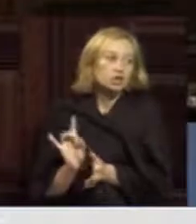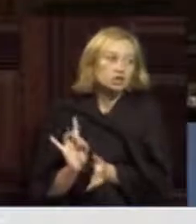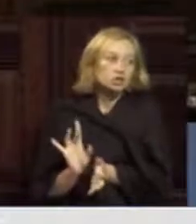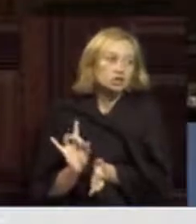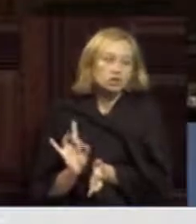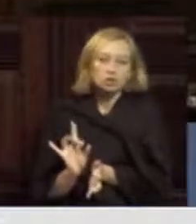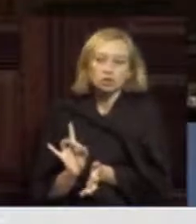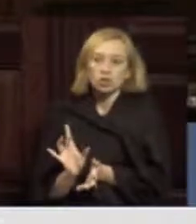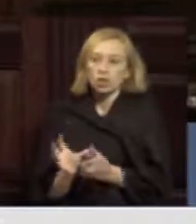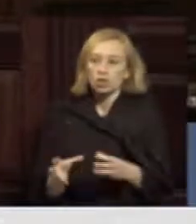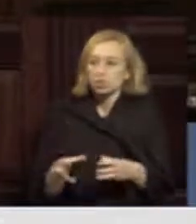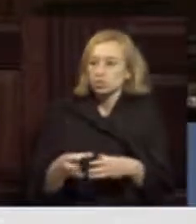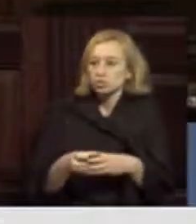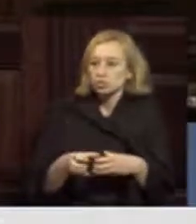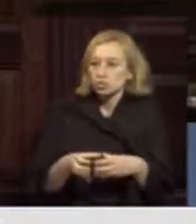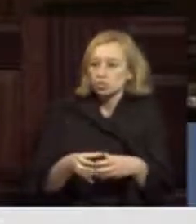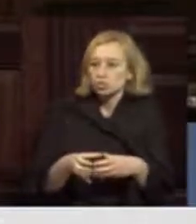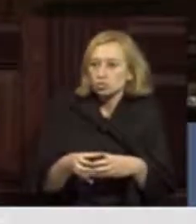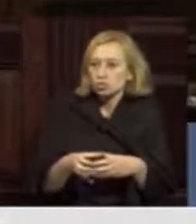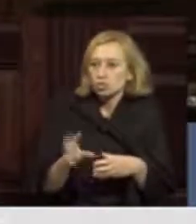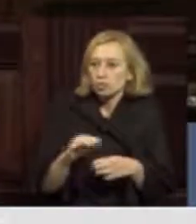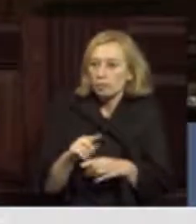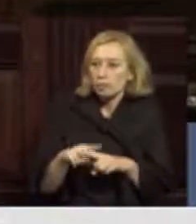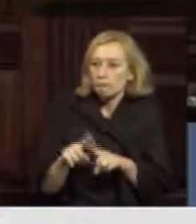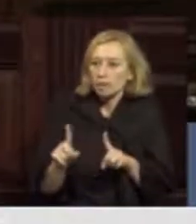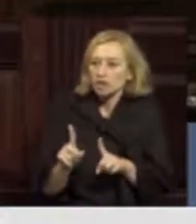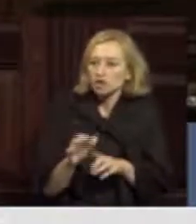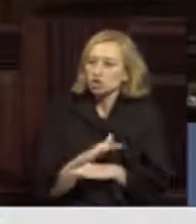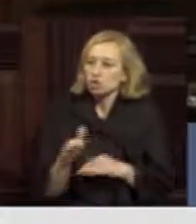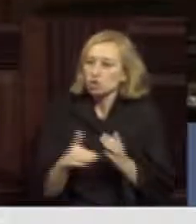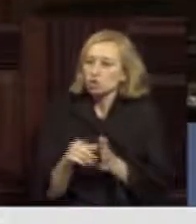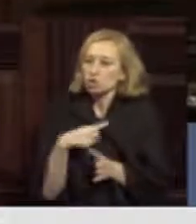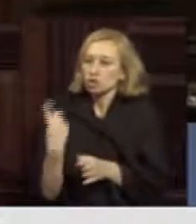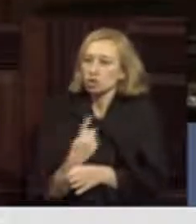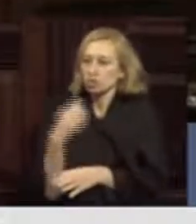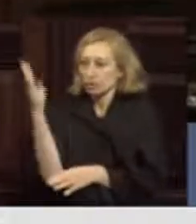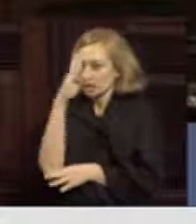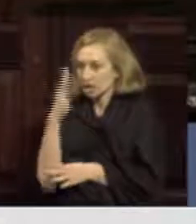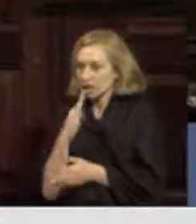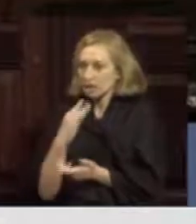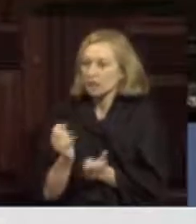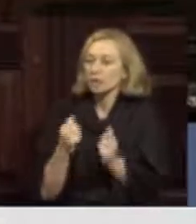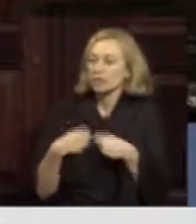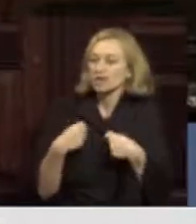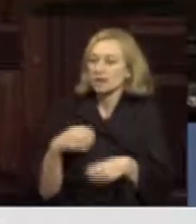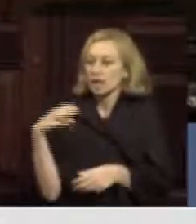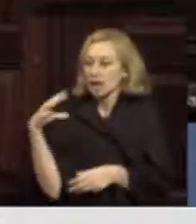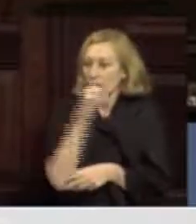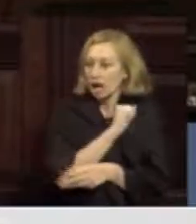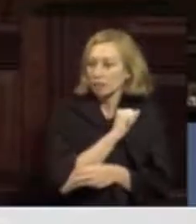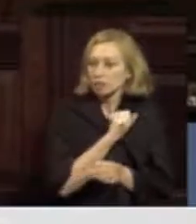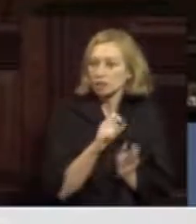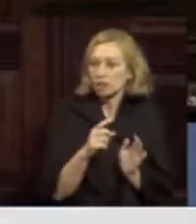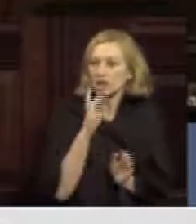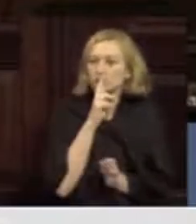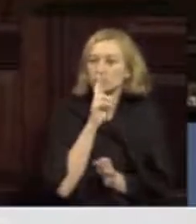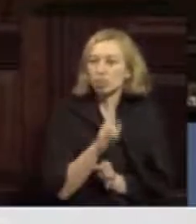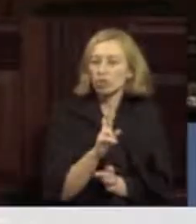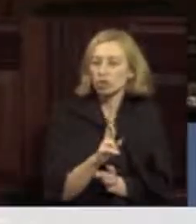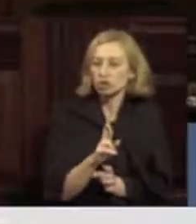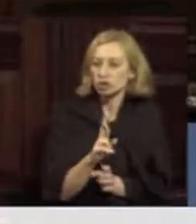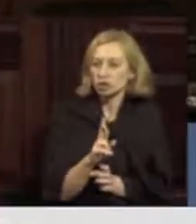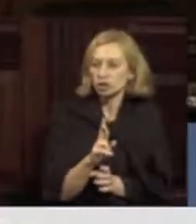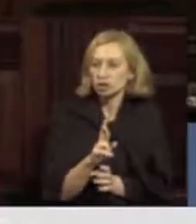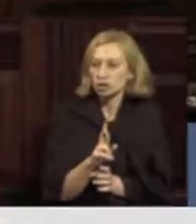únicos atingidos, mas todos nós, bons brasileiros, devemos dar uma resposta em alto e bom som